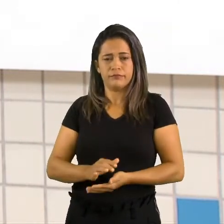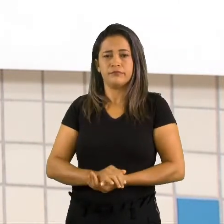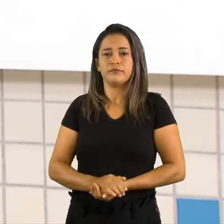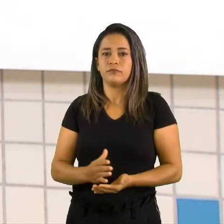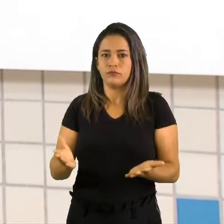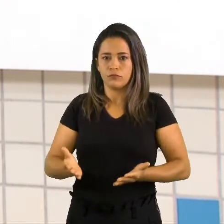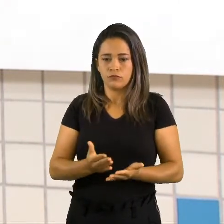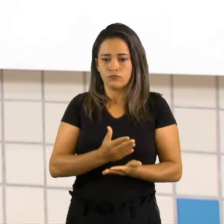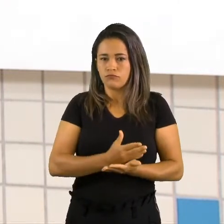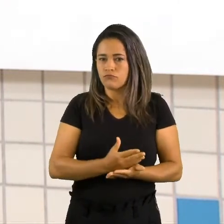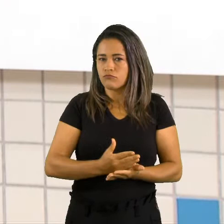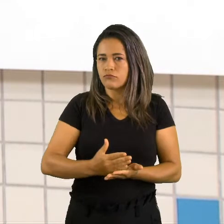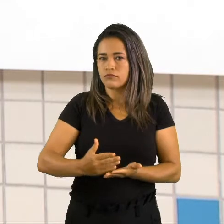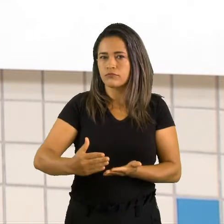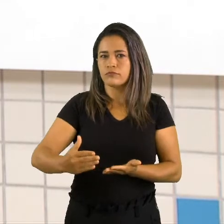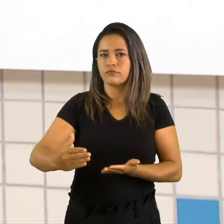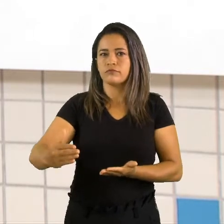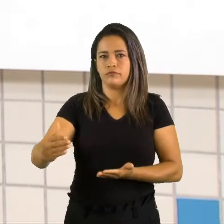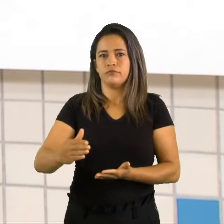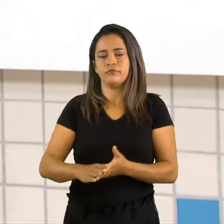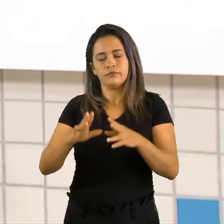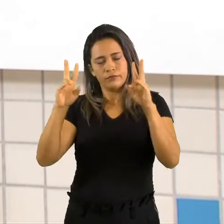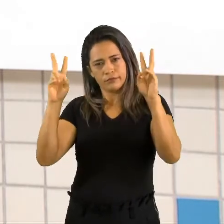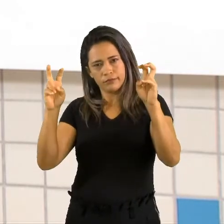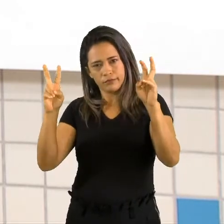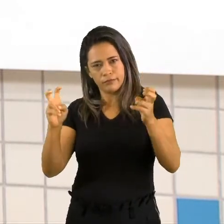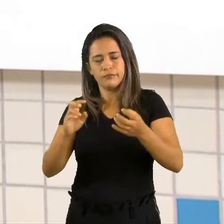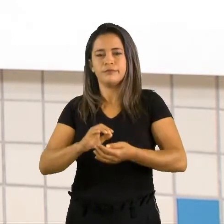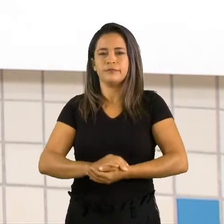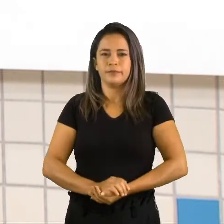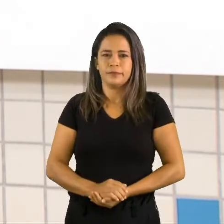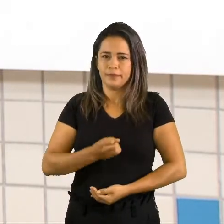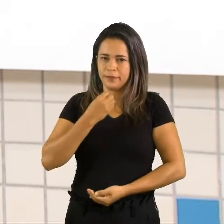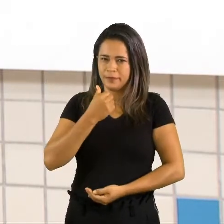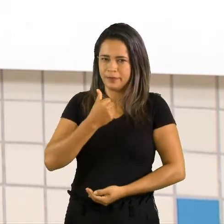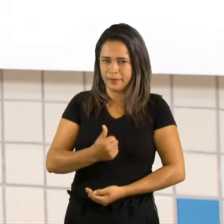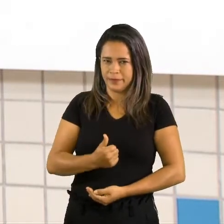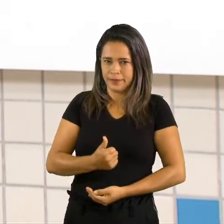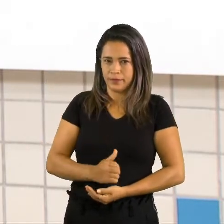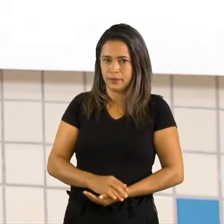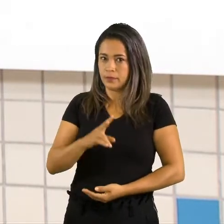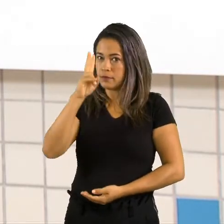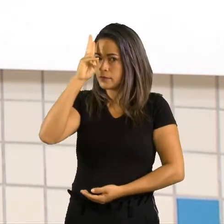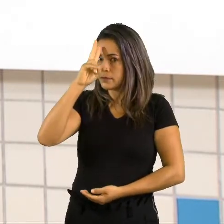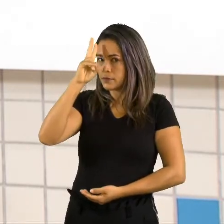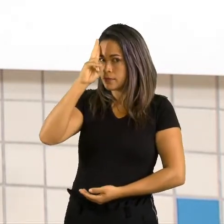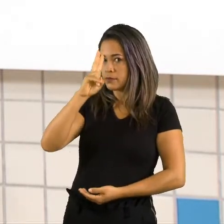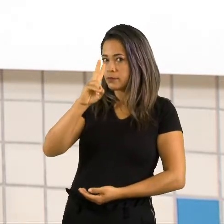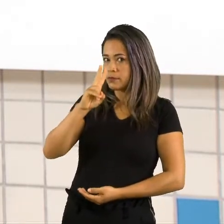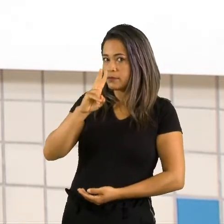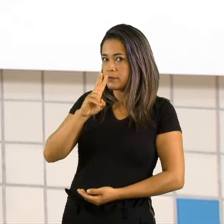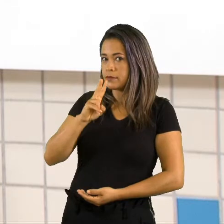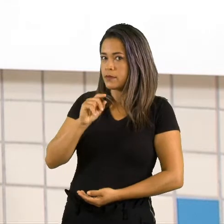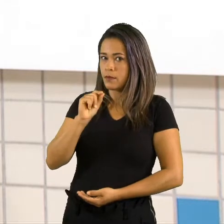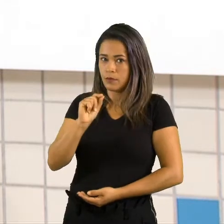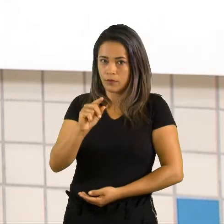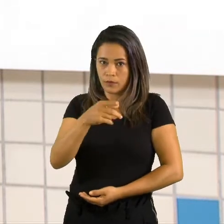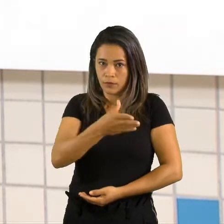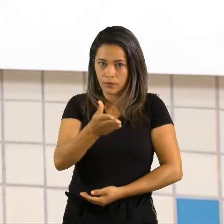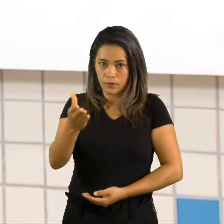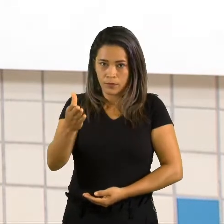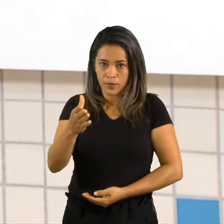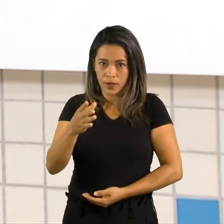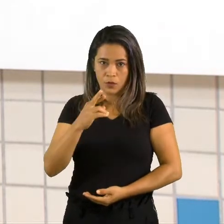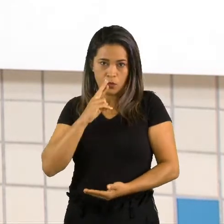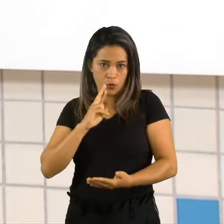daremos continuidade a esse assunto. Tá bom, pessoal? Lembrando, pessoal, que olha só, quem não tem como